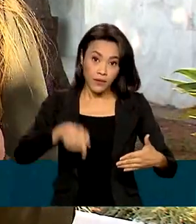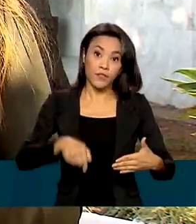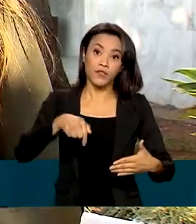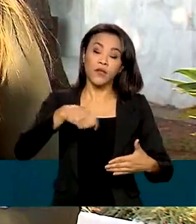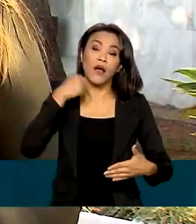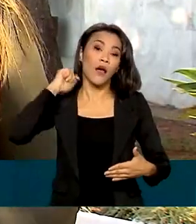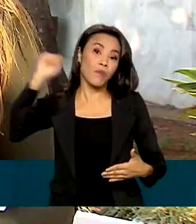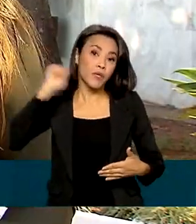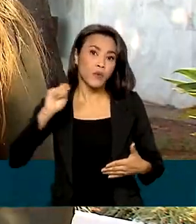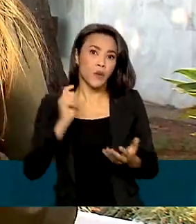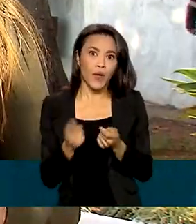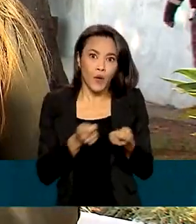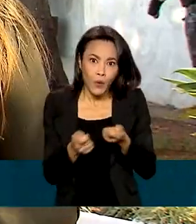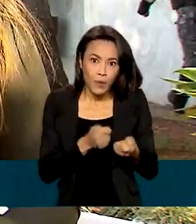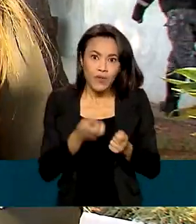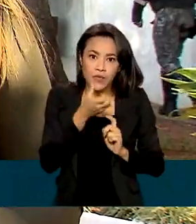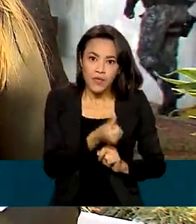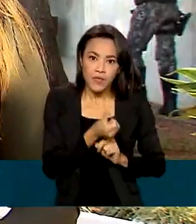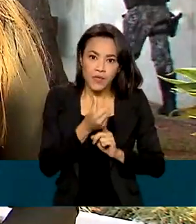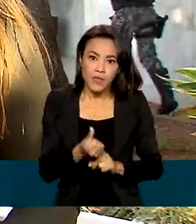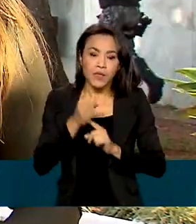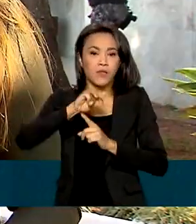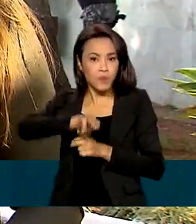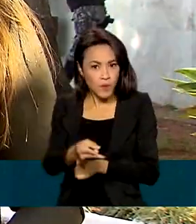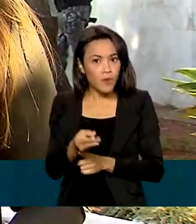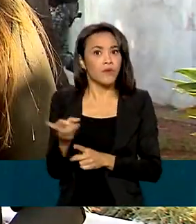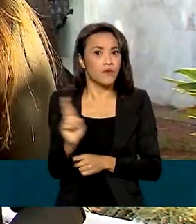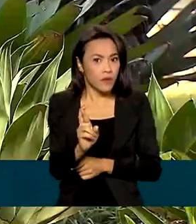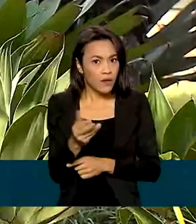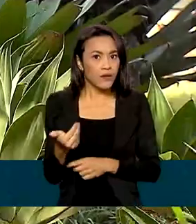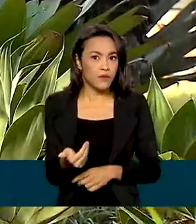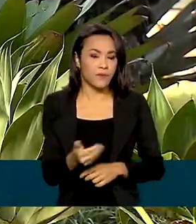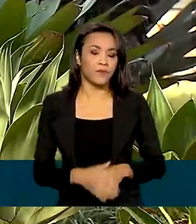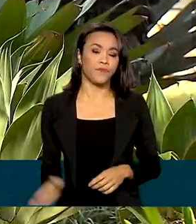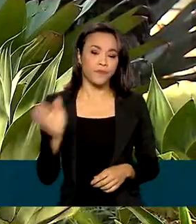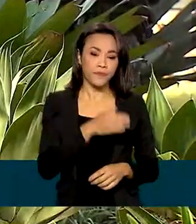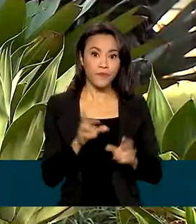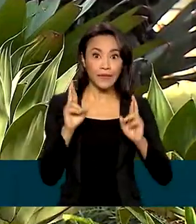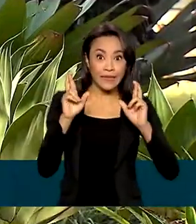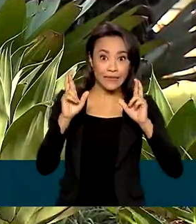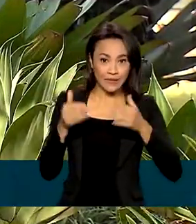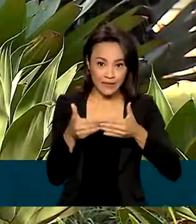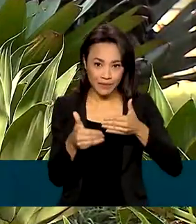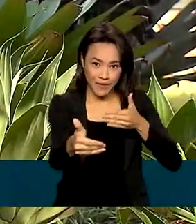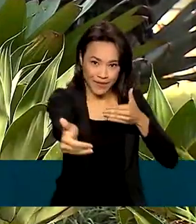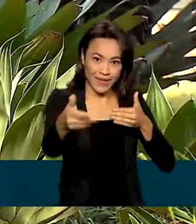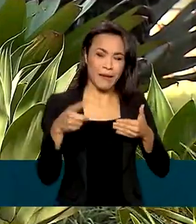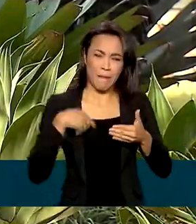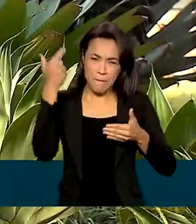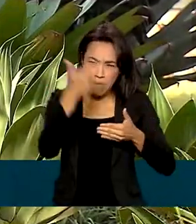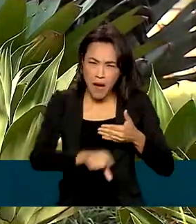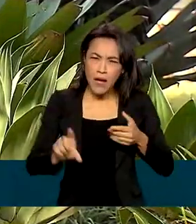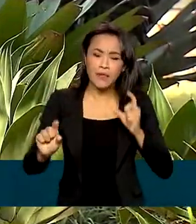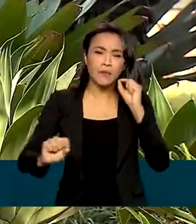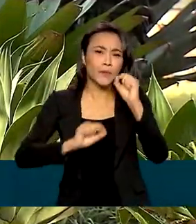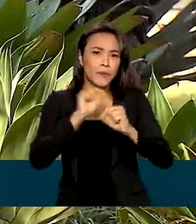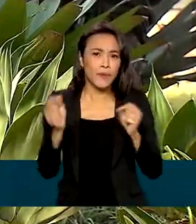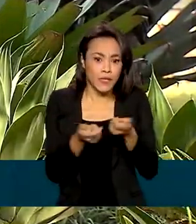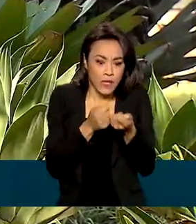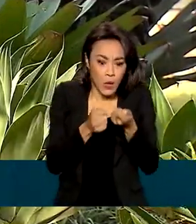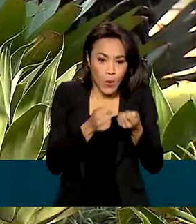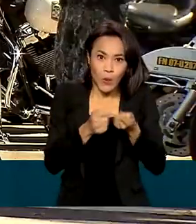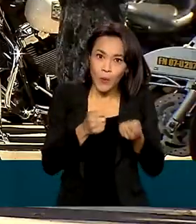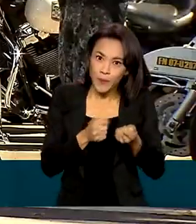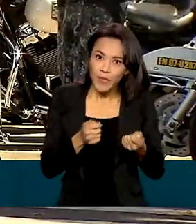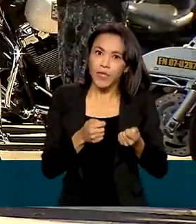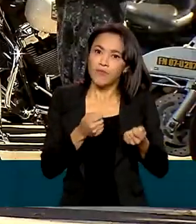da Chegou há 66 milhões de reais a expectativa é aumentar ainda mais essa economia